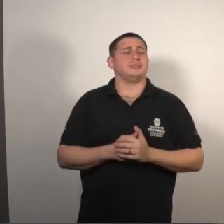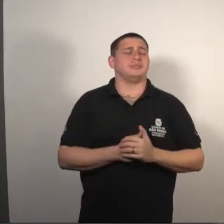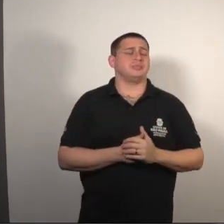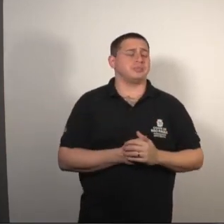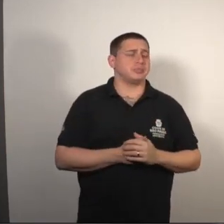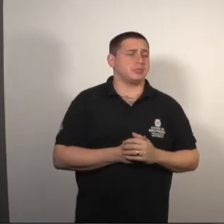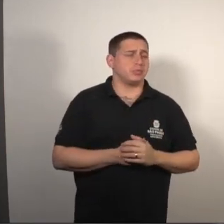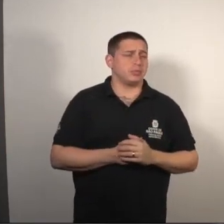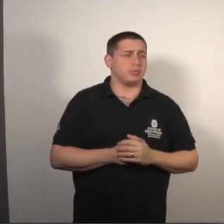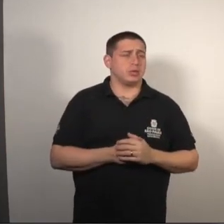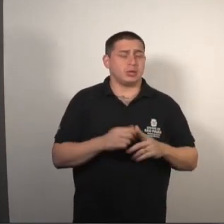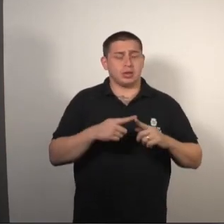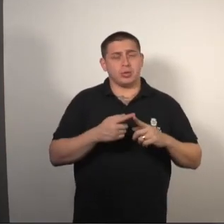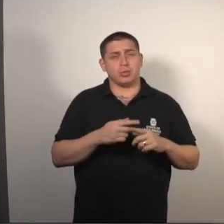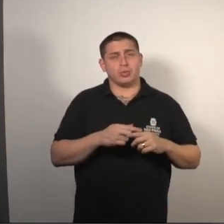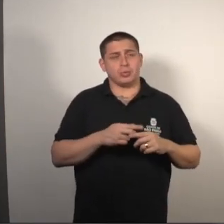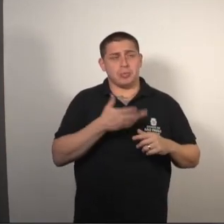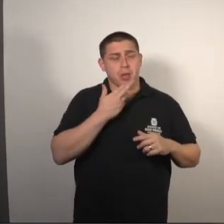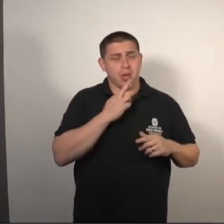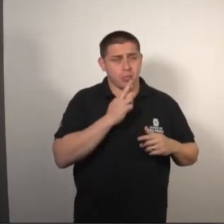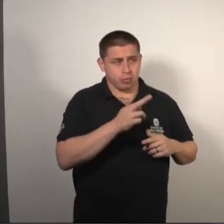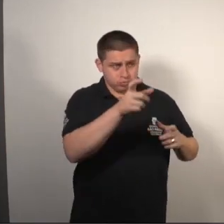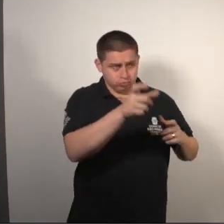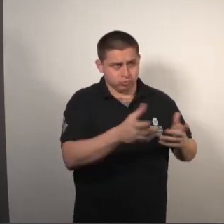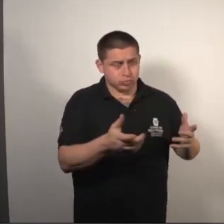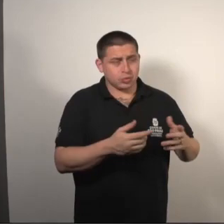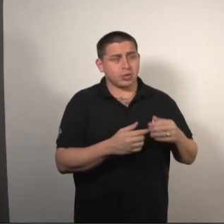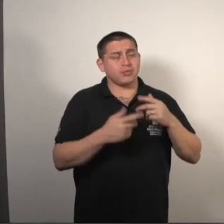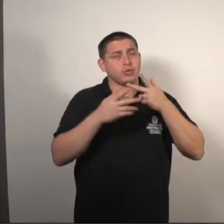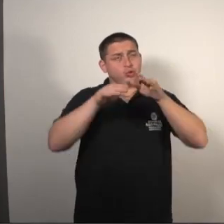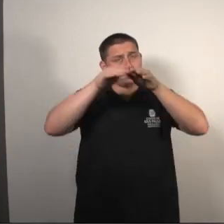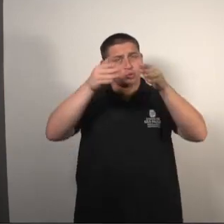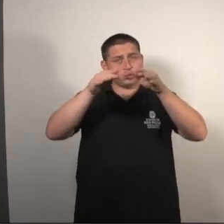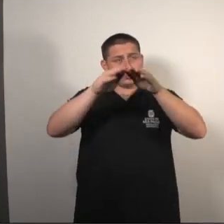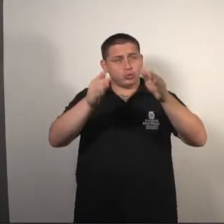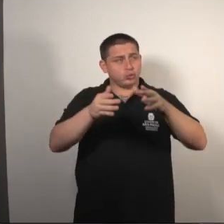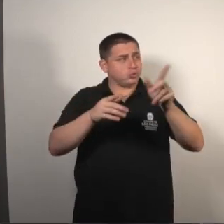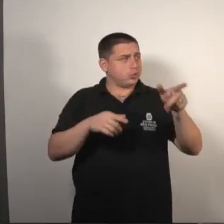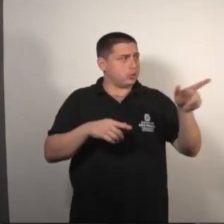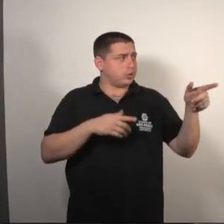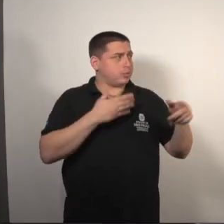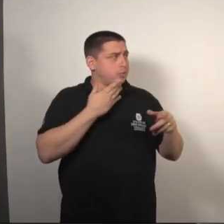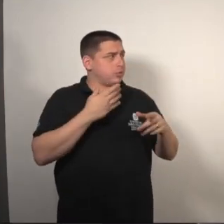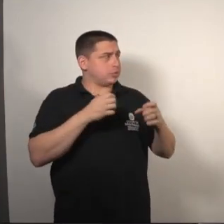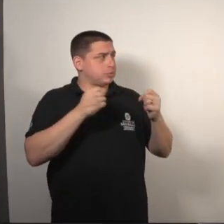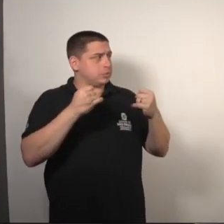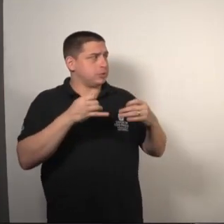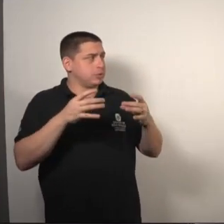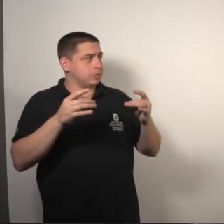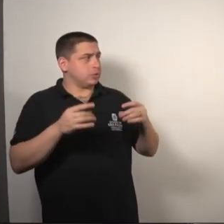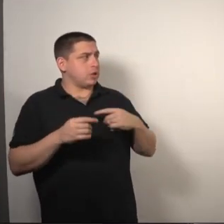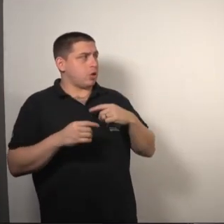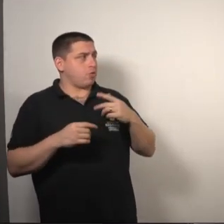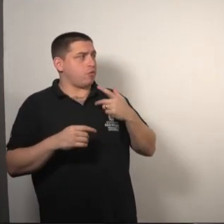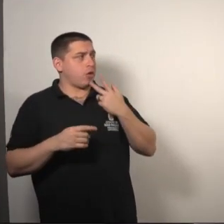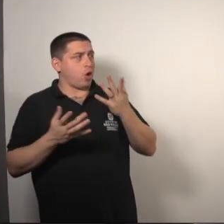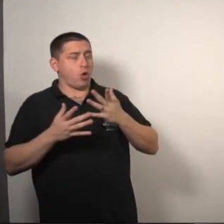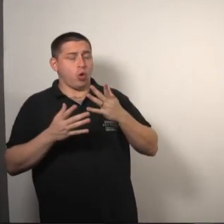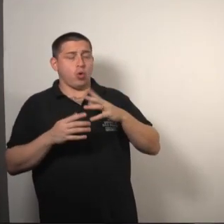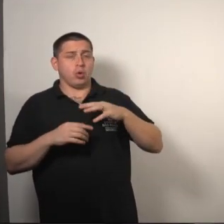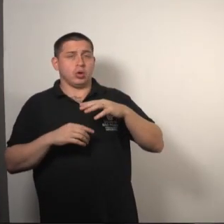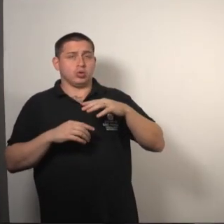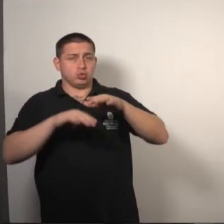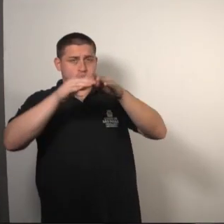continuidade para a sua pergunta, a questão de túnel, aí eu vou falar dos túneis, depois o Taca comenta um pouquinho do cronograma